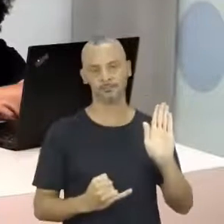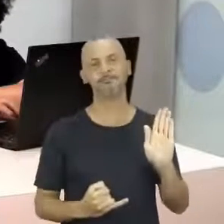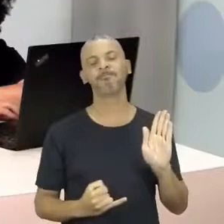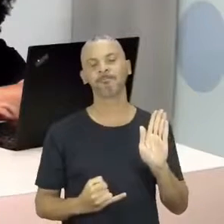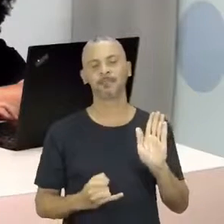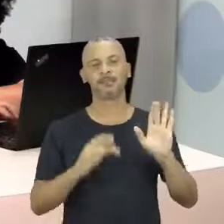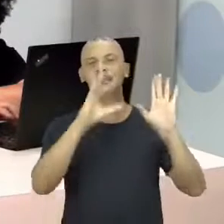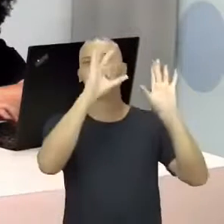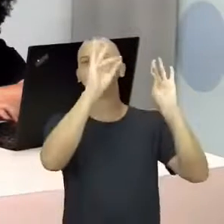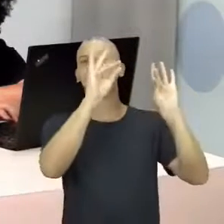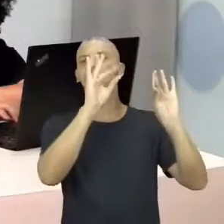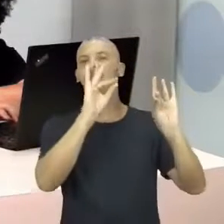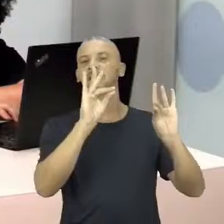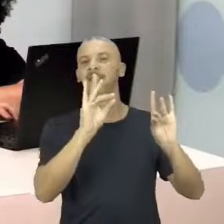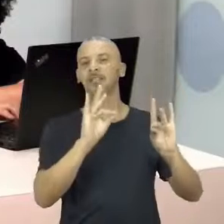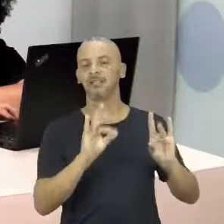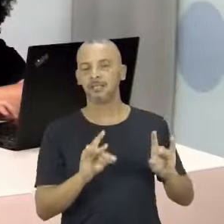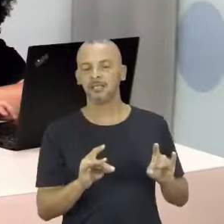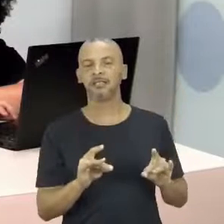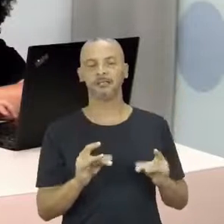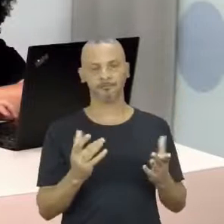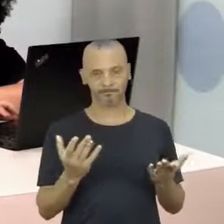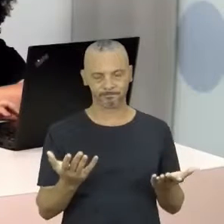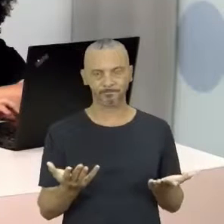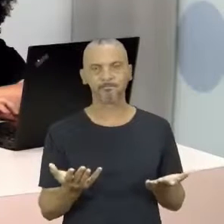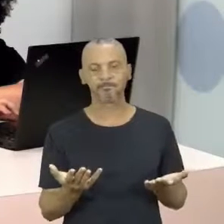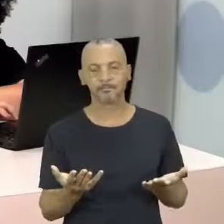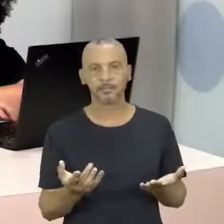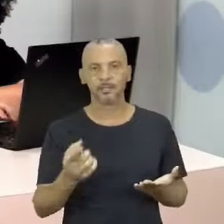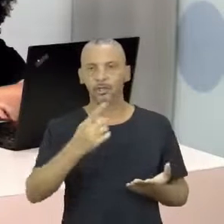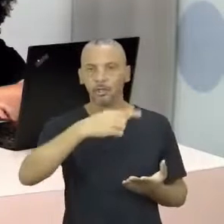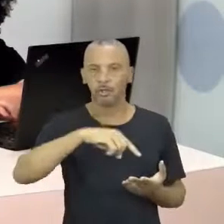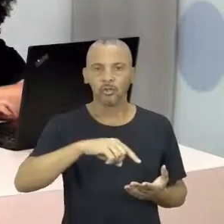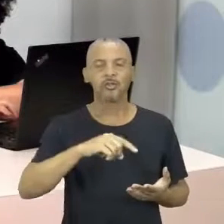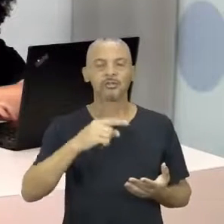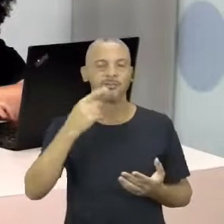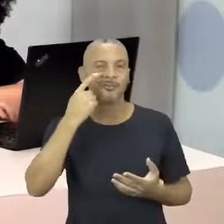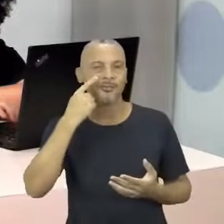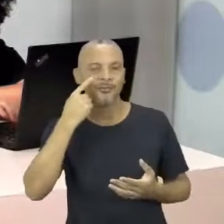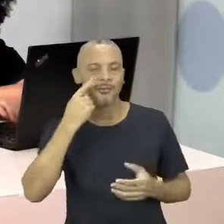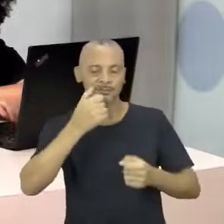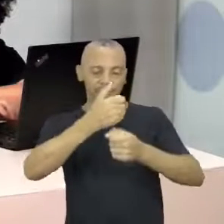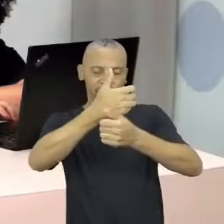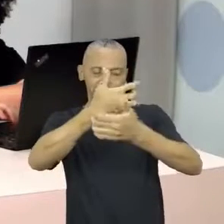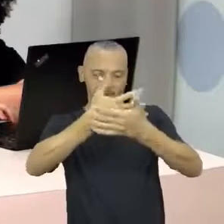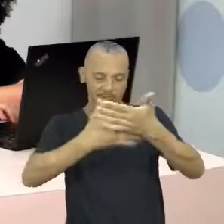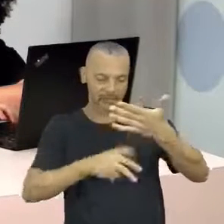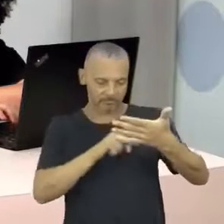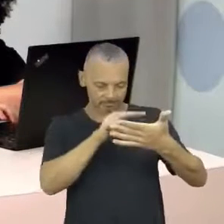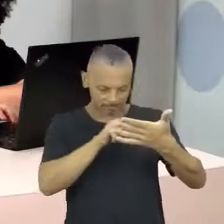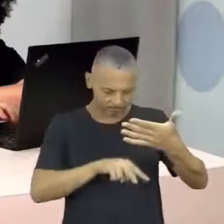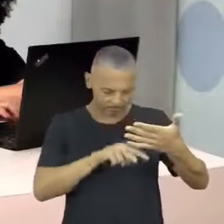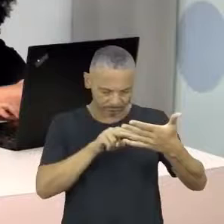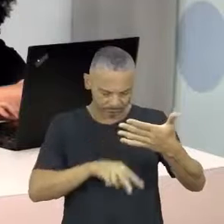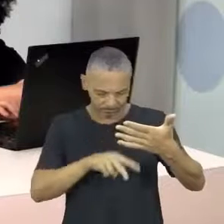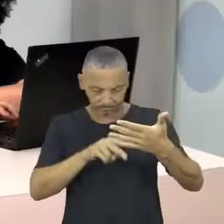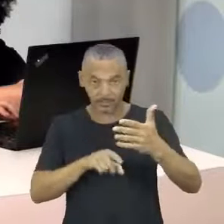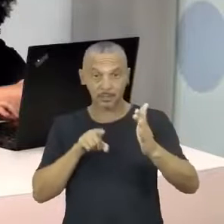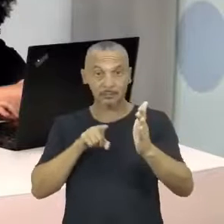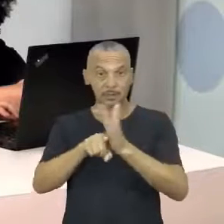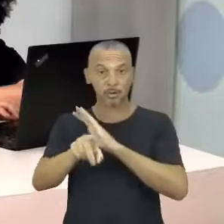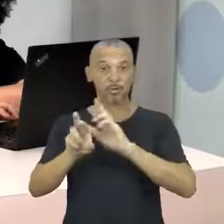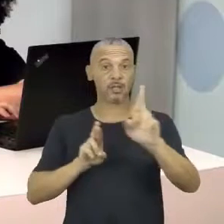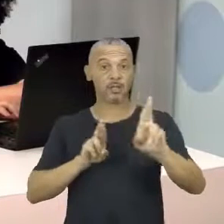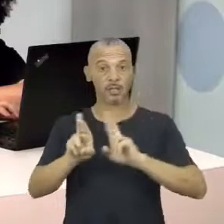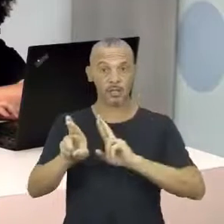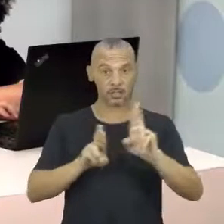apresentar os detalhes da sua inscrição. A gente vai observar o que a gente teve aqui no chat, a gente vai criar perguntas e respostas também para